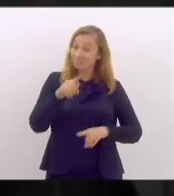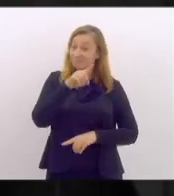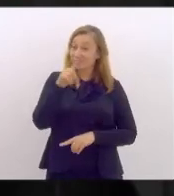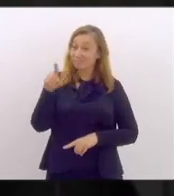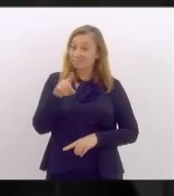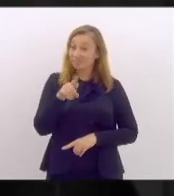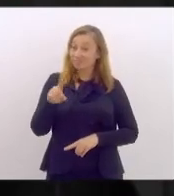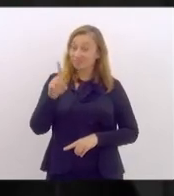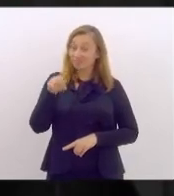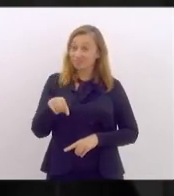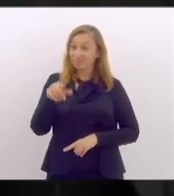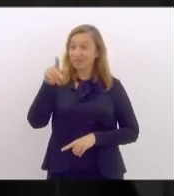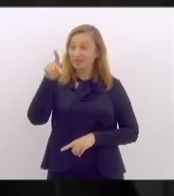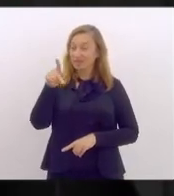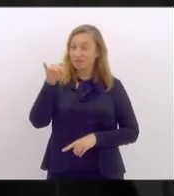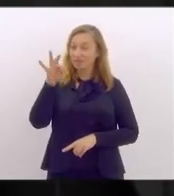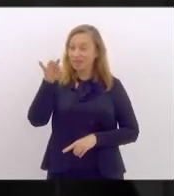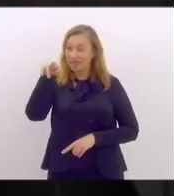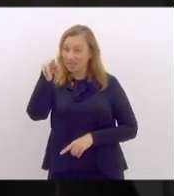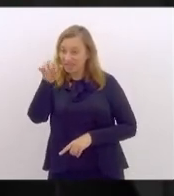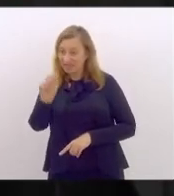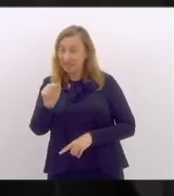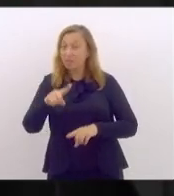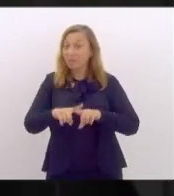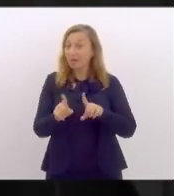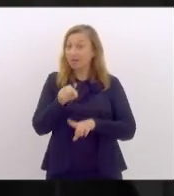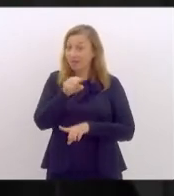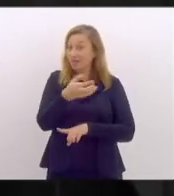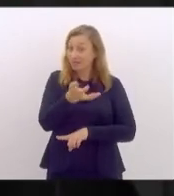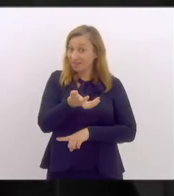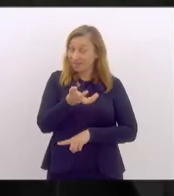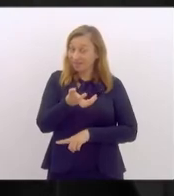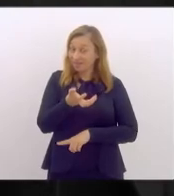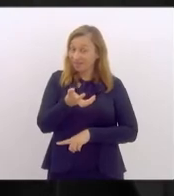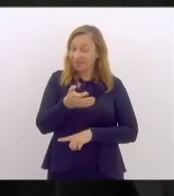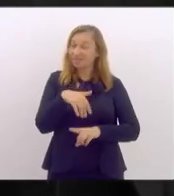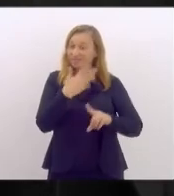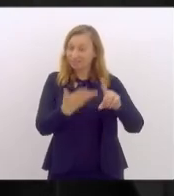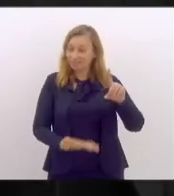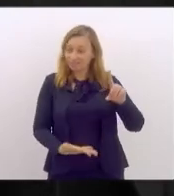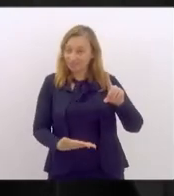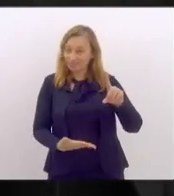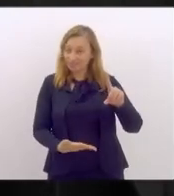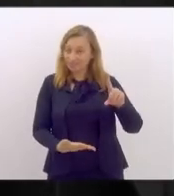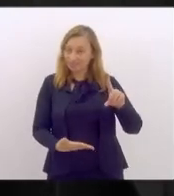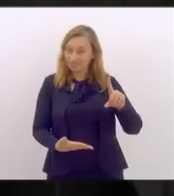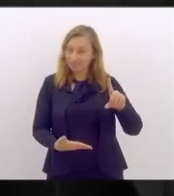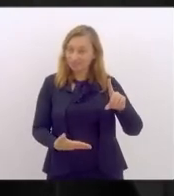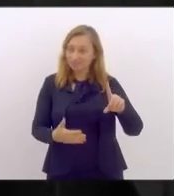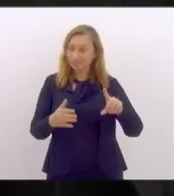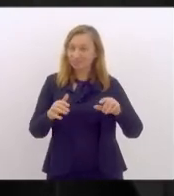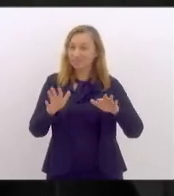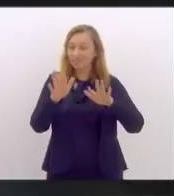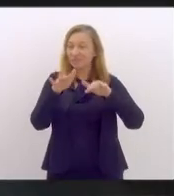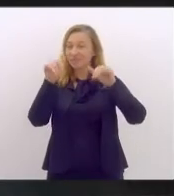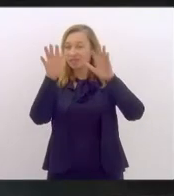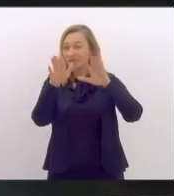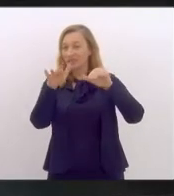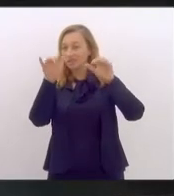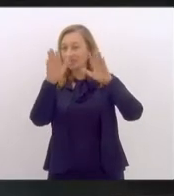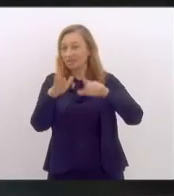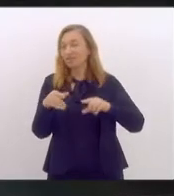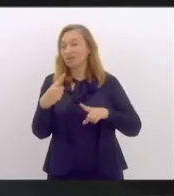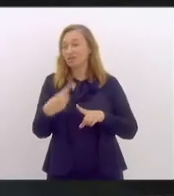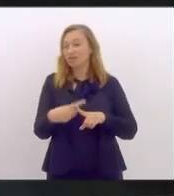Pilintra mas quis ele homenagear os nossos arcanjos porque